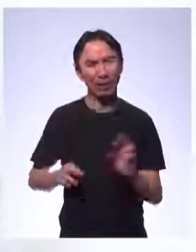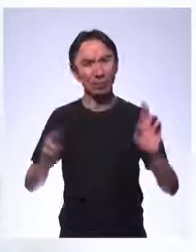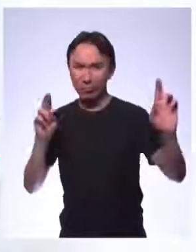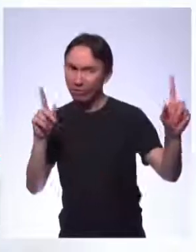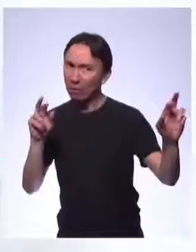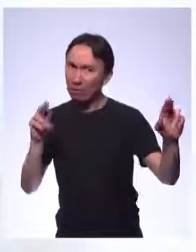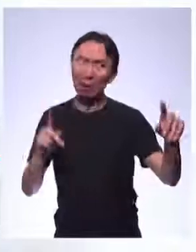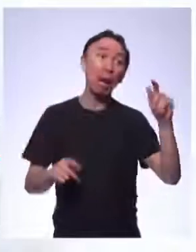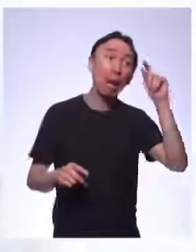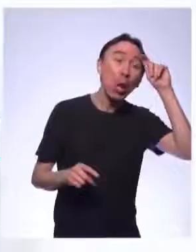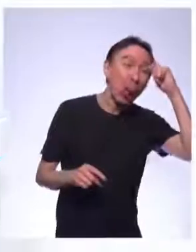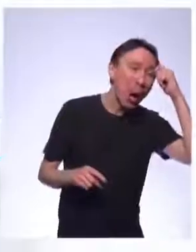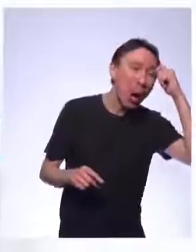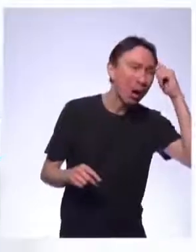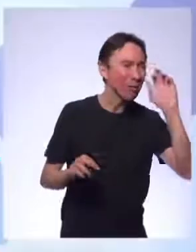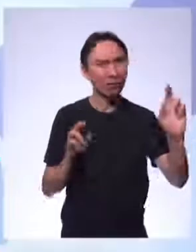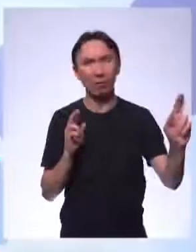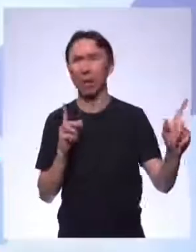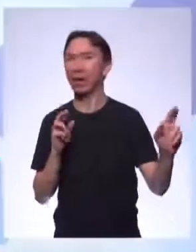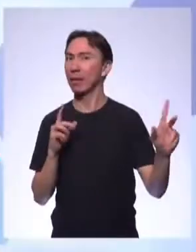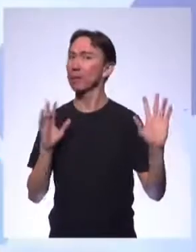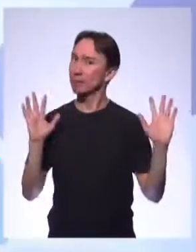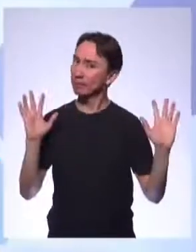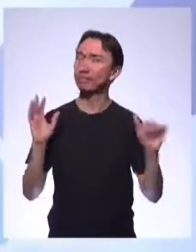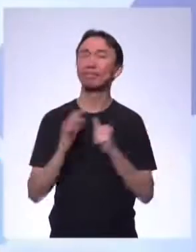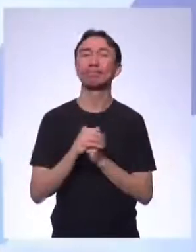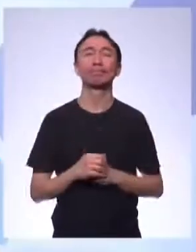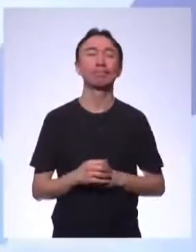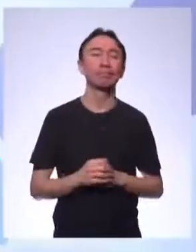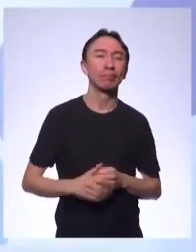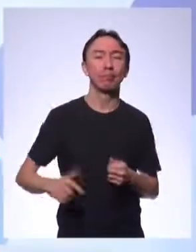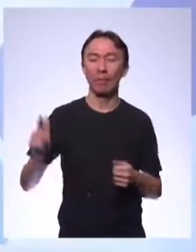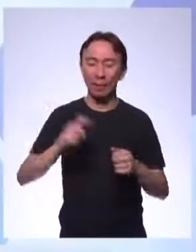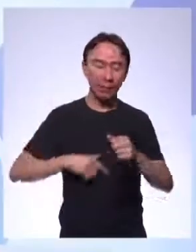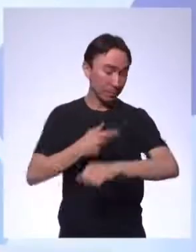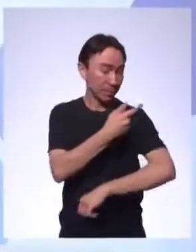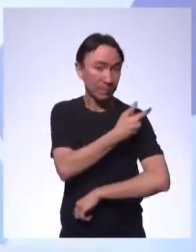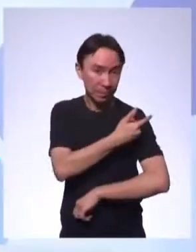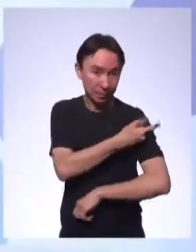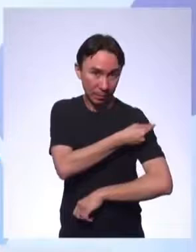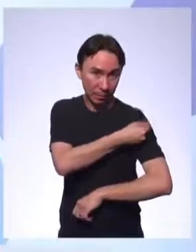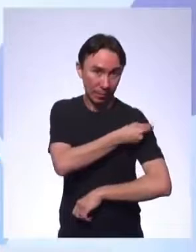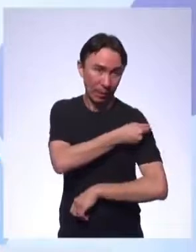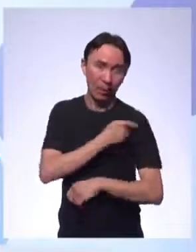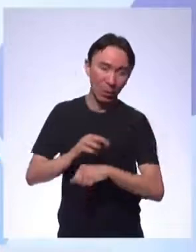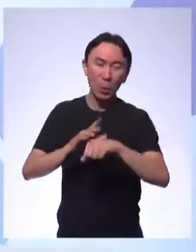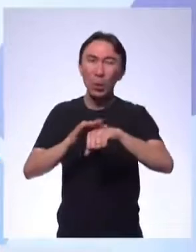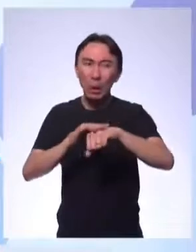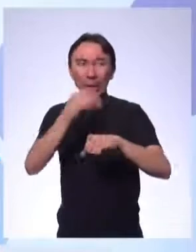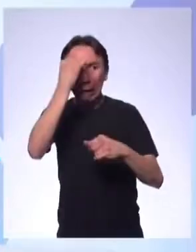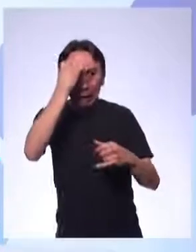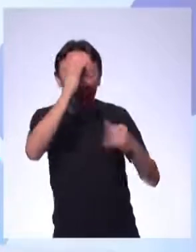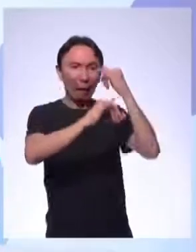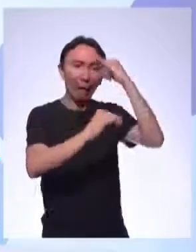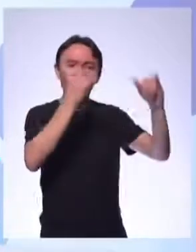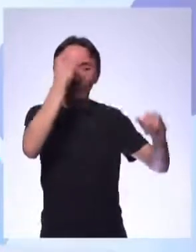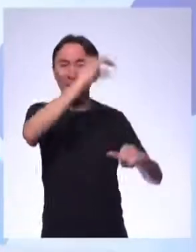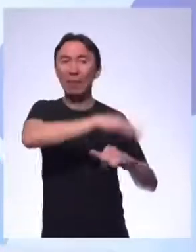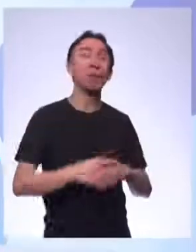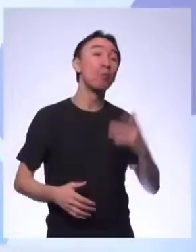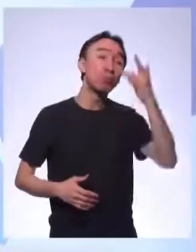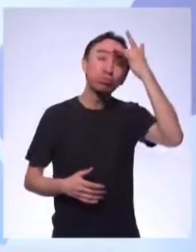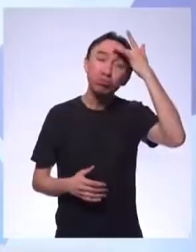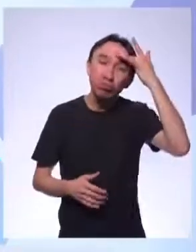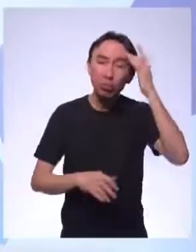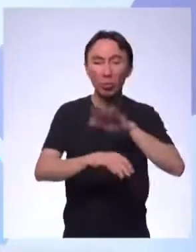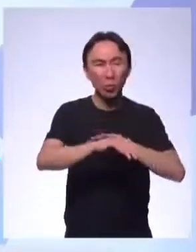doenças diferentes, tá? Bom, continuando aqui, ó, bom, a vacina para se prevenir de doenças, porque quando a pessoa fica doente, aí